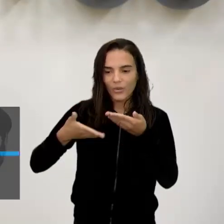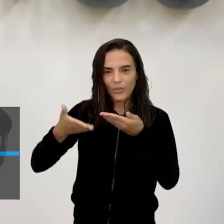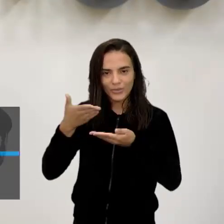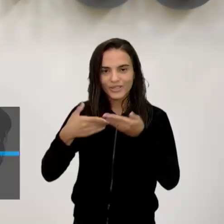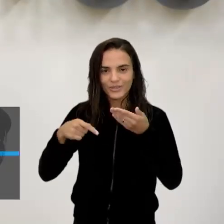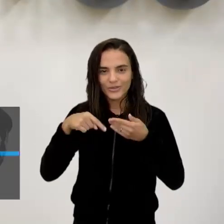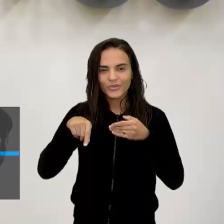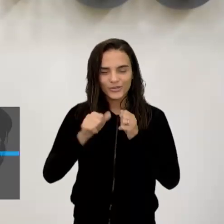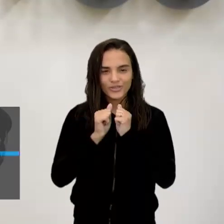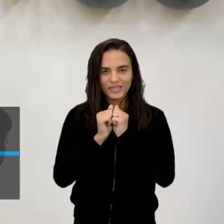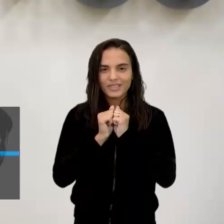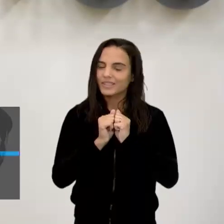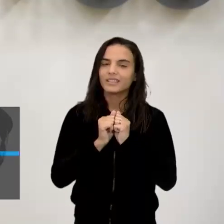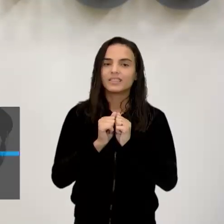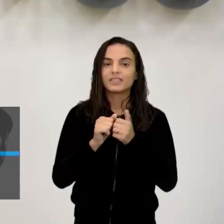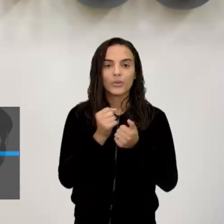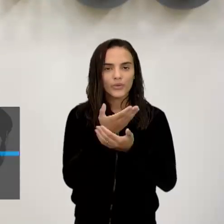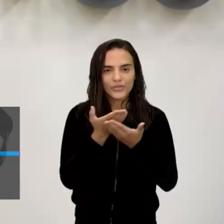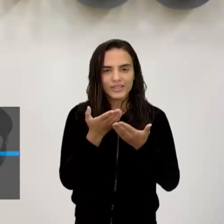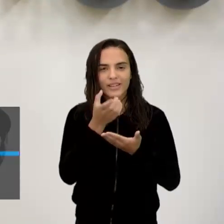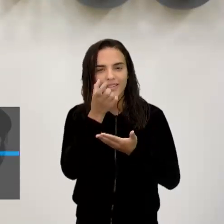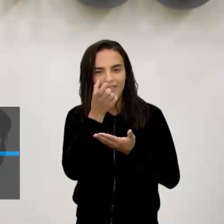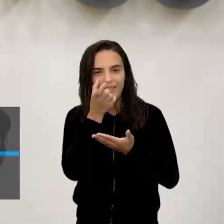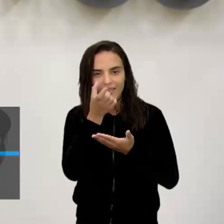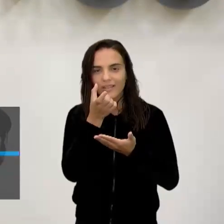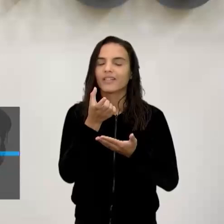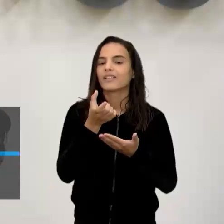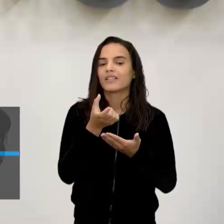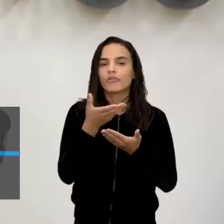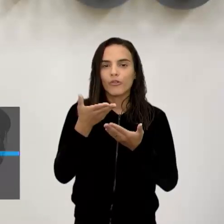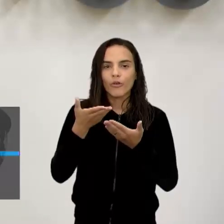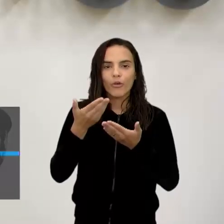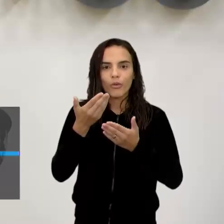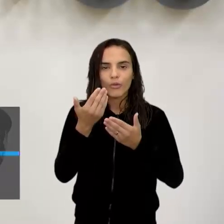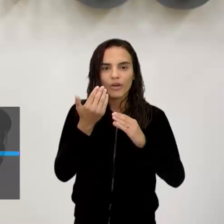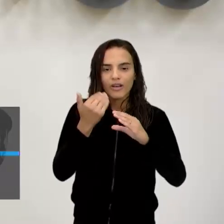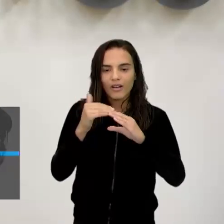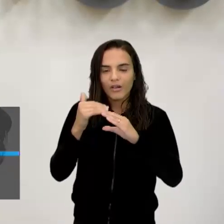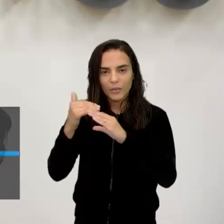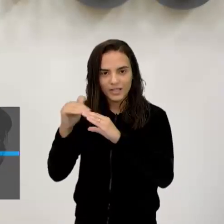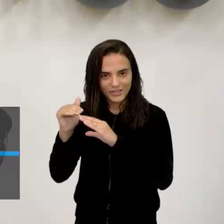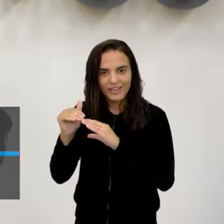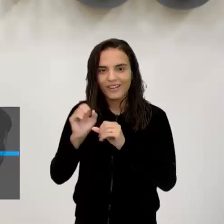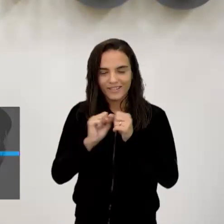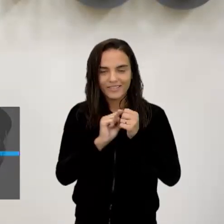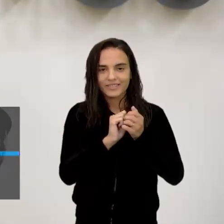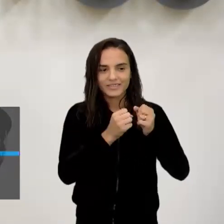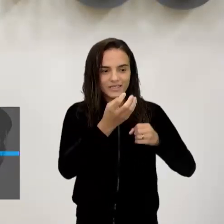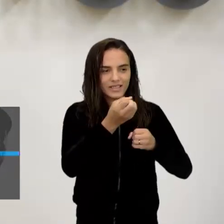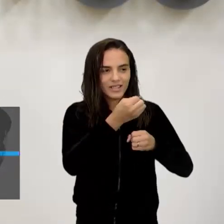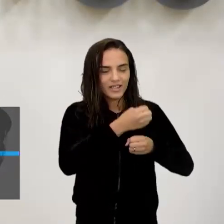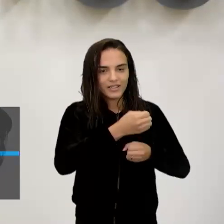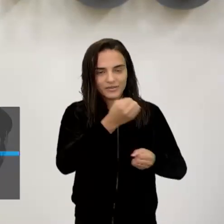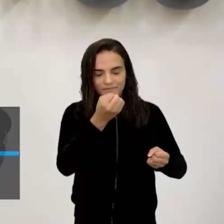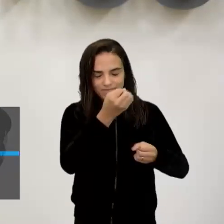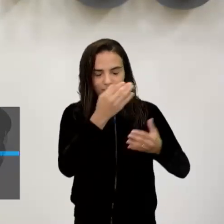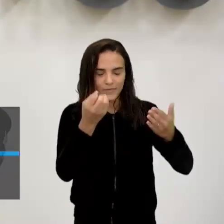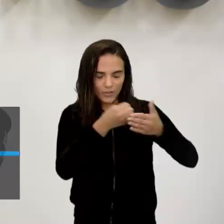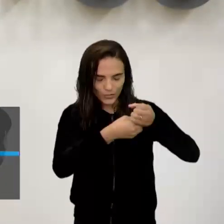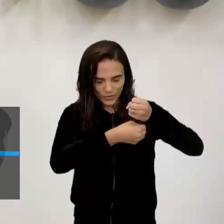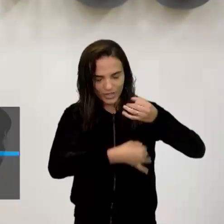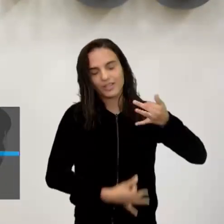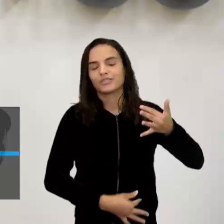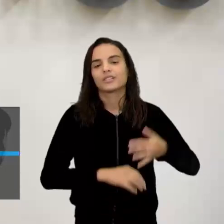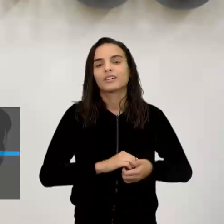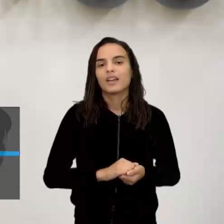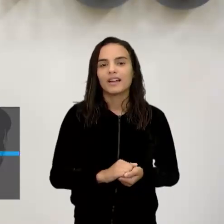Cauê, do jogo. Então, quem tiver interesse em assistir, eu vou compartilhar aqui no chat, tá? Aí vocês assistam. Qual que é o